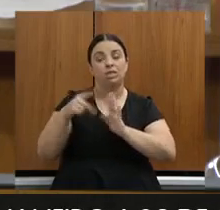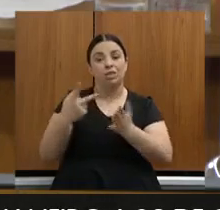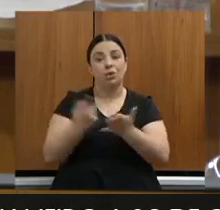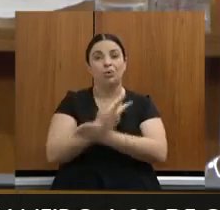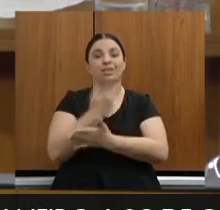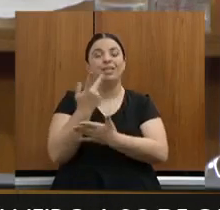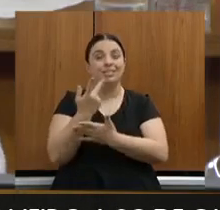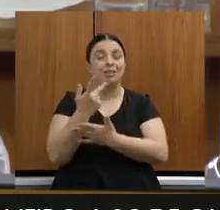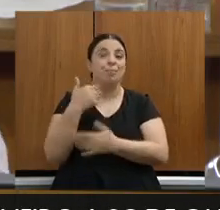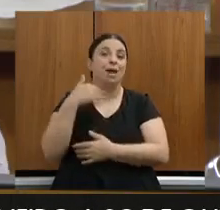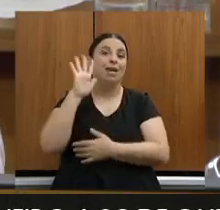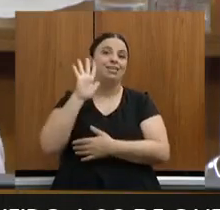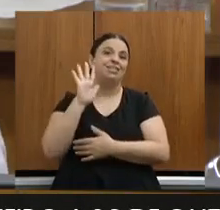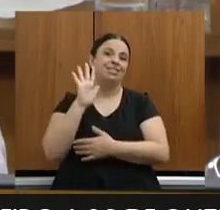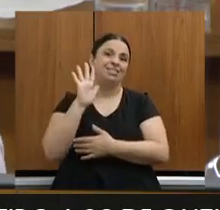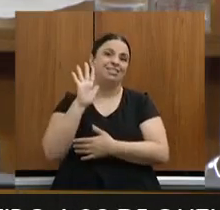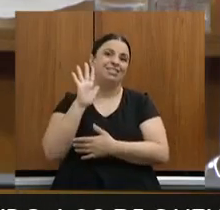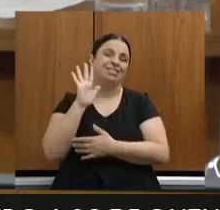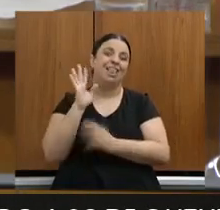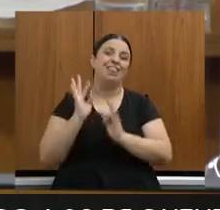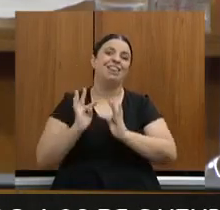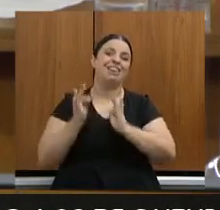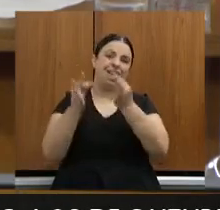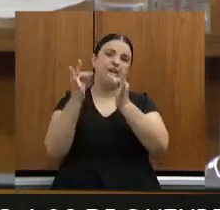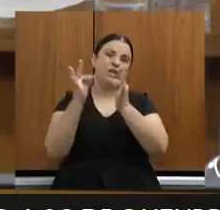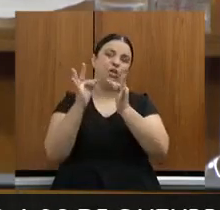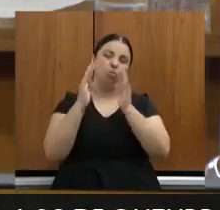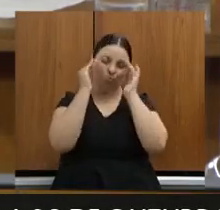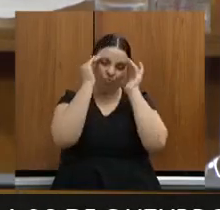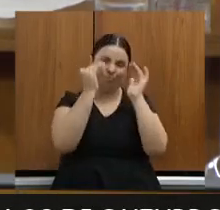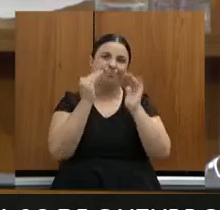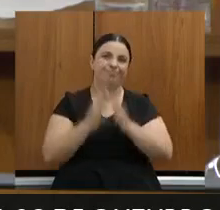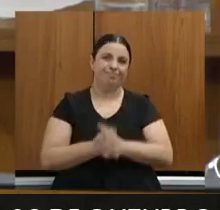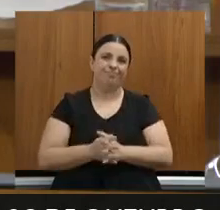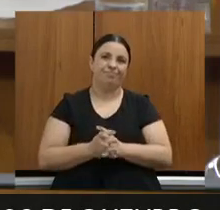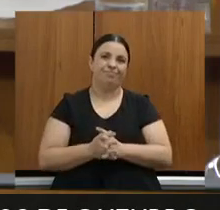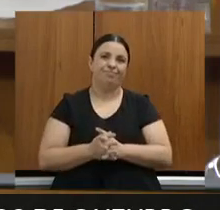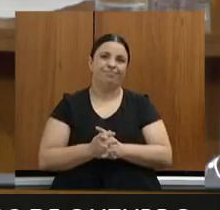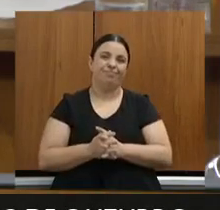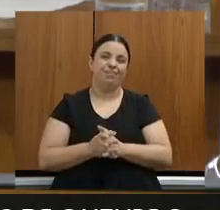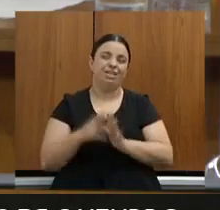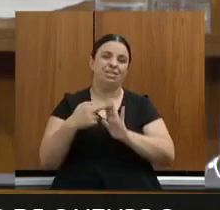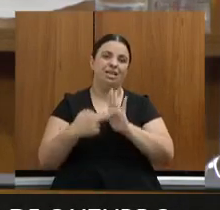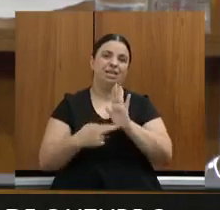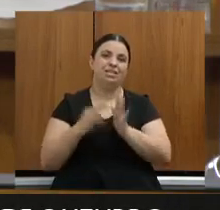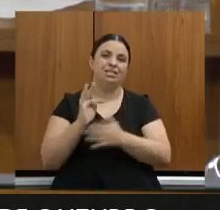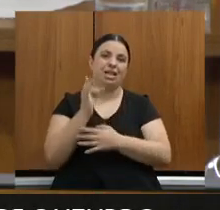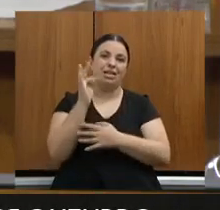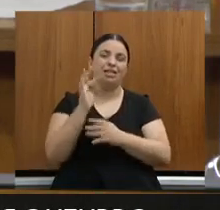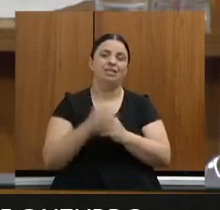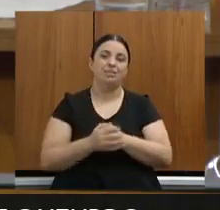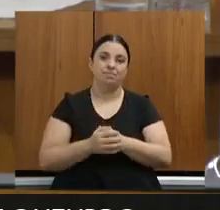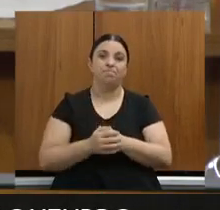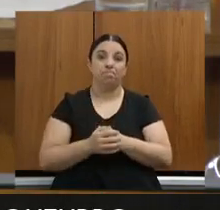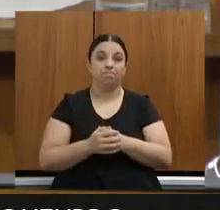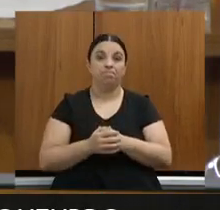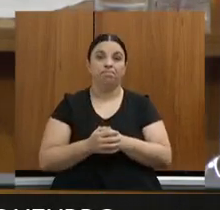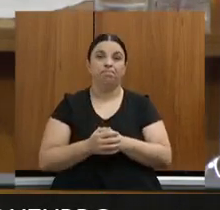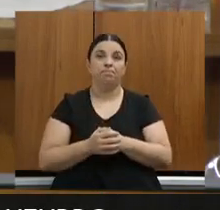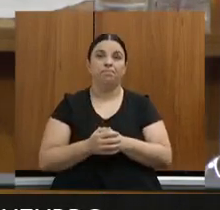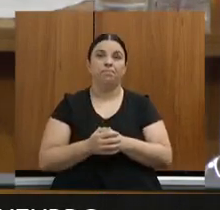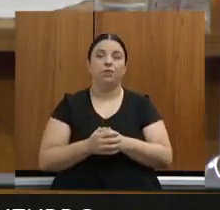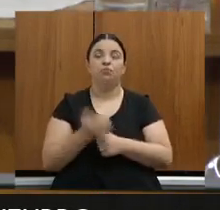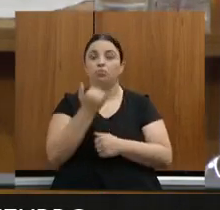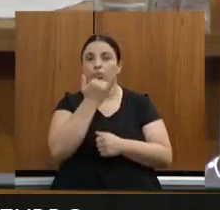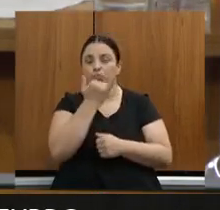de uma forma mais mais técnica possível pode passar bom então aqui